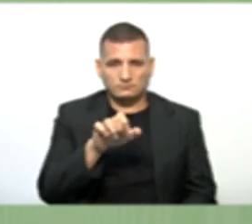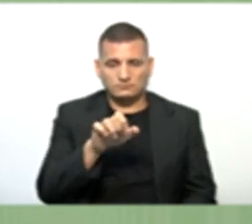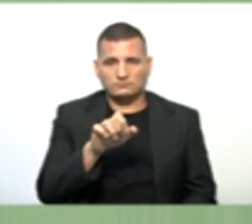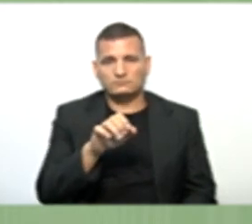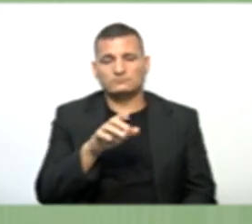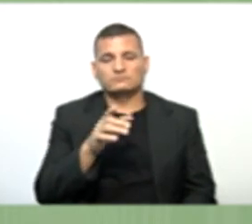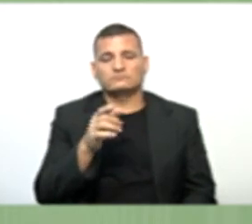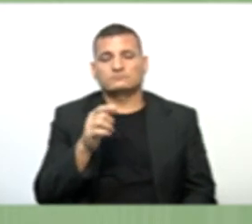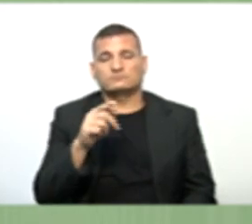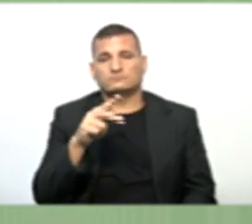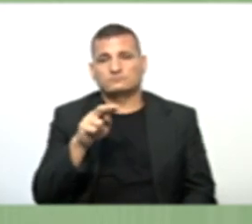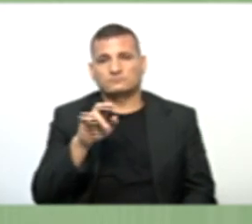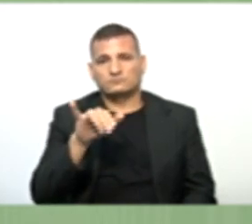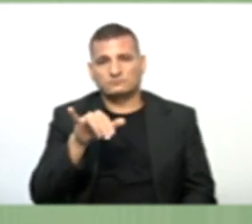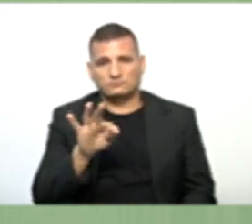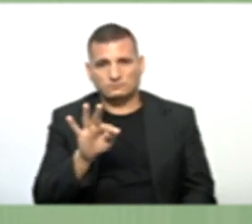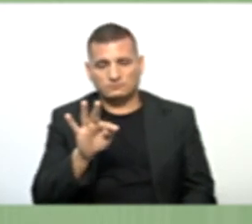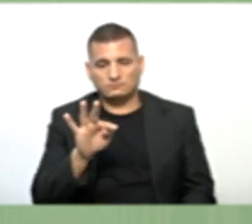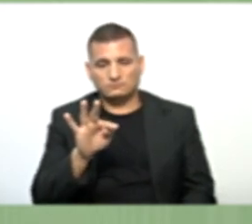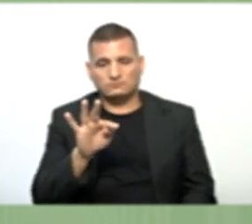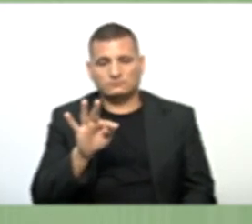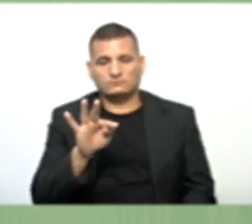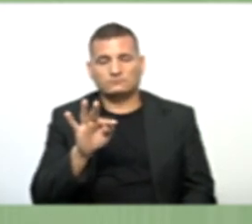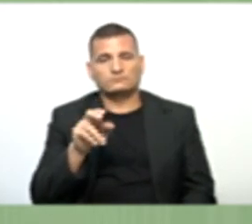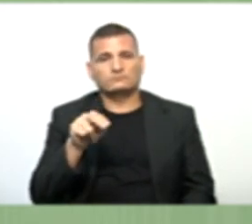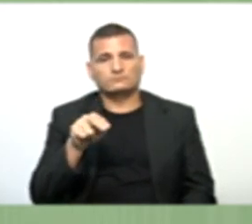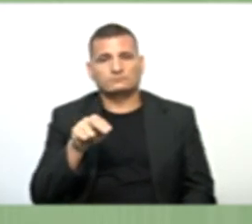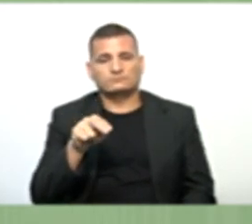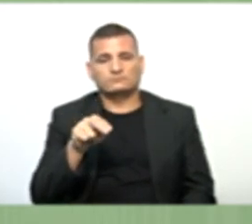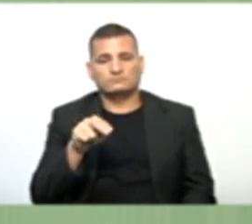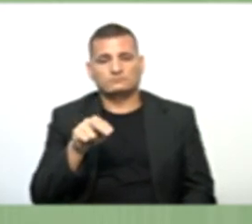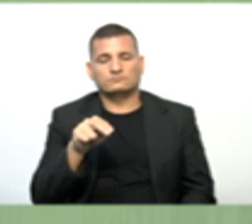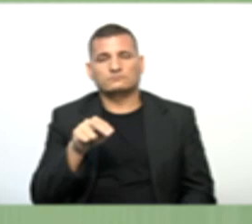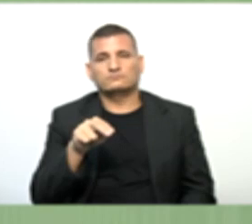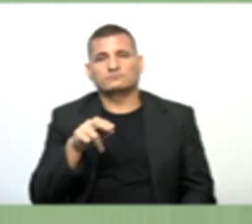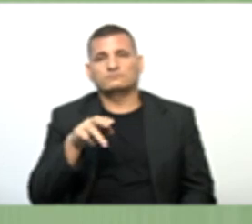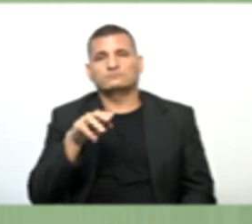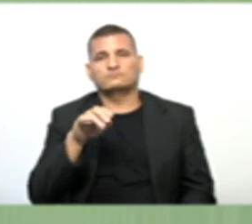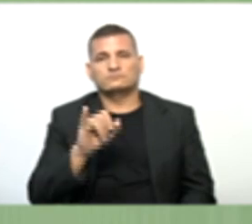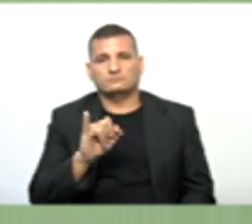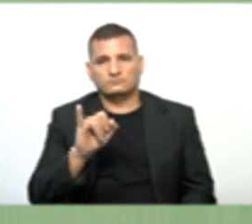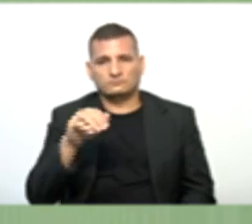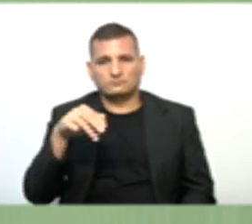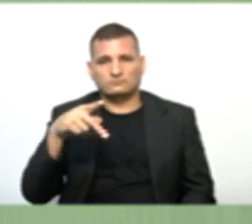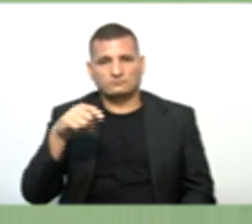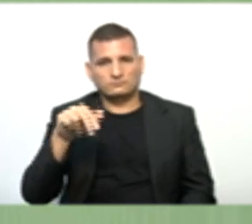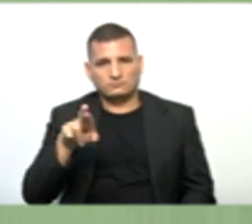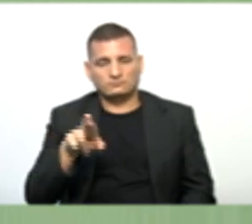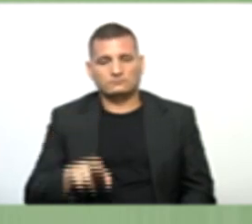Print n é ímpar.